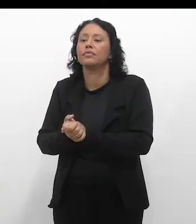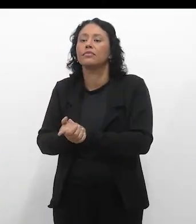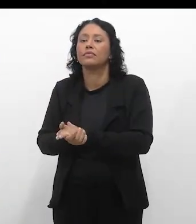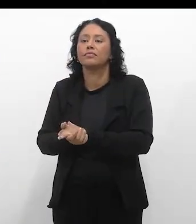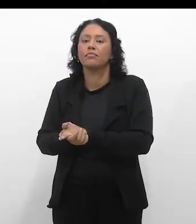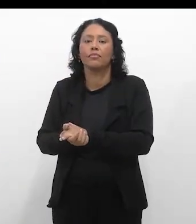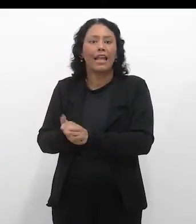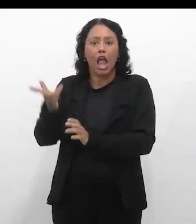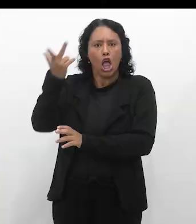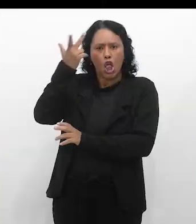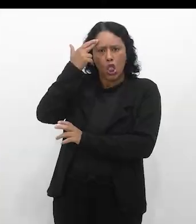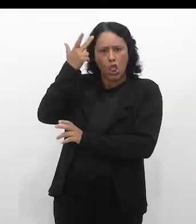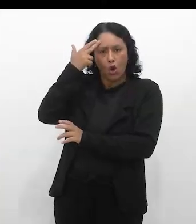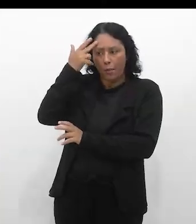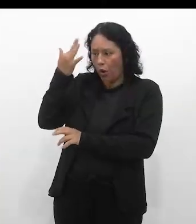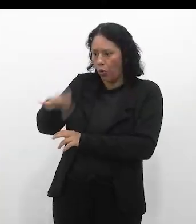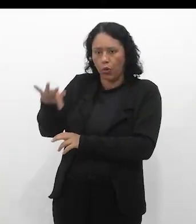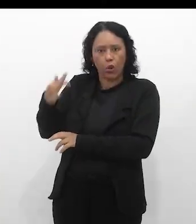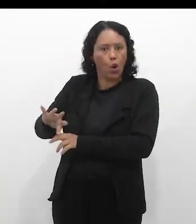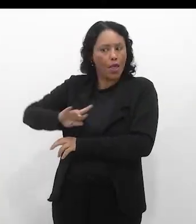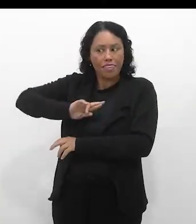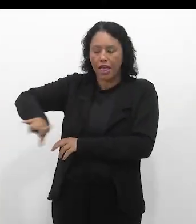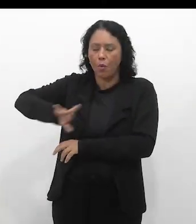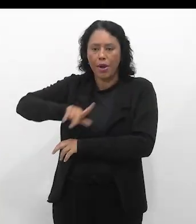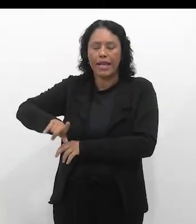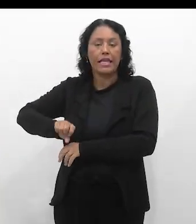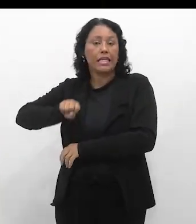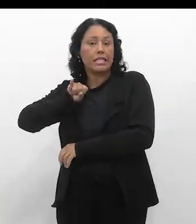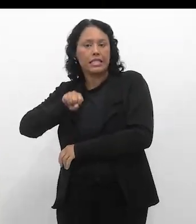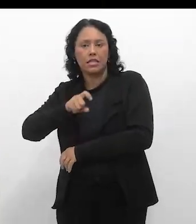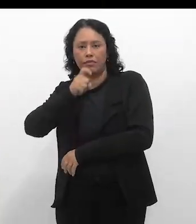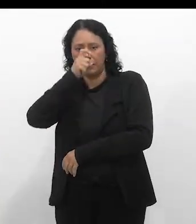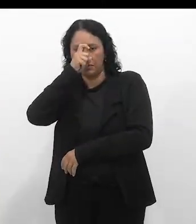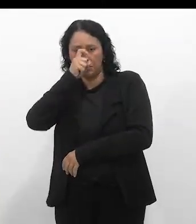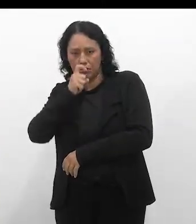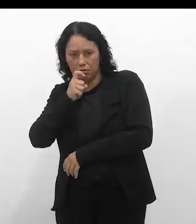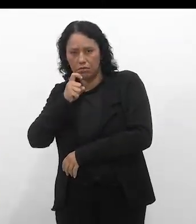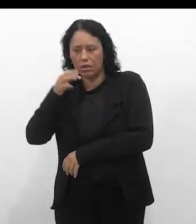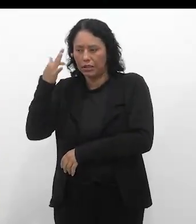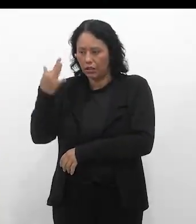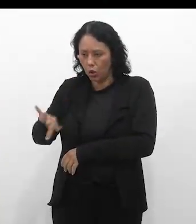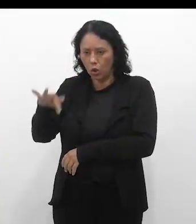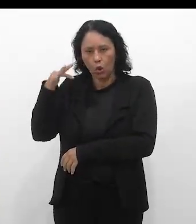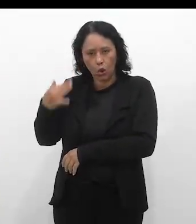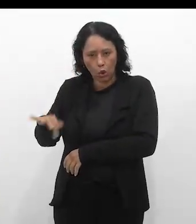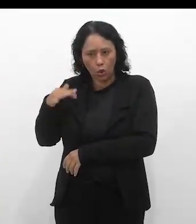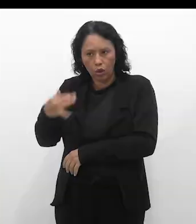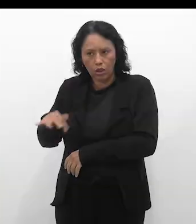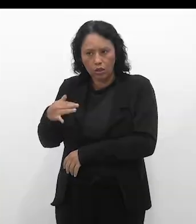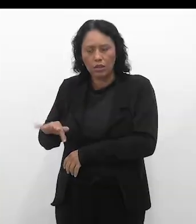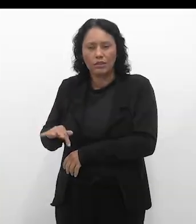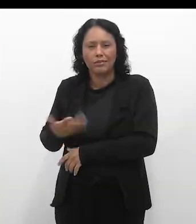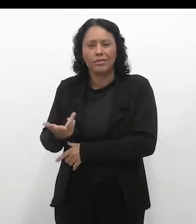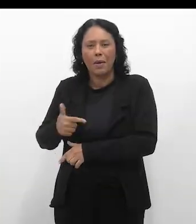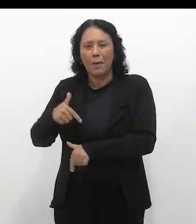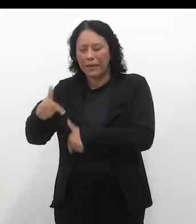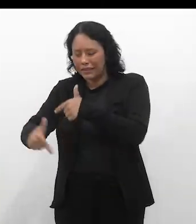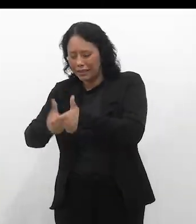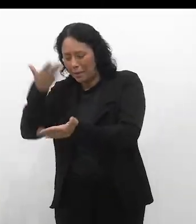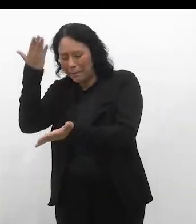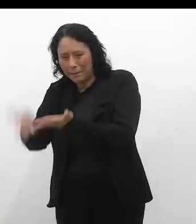isso que a Marita falou. Não é normal. Se você menstrua, tem dor e